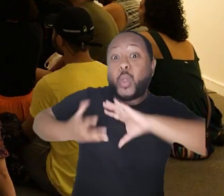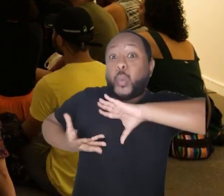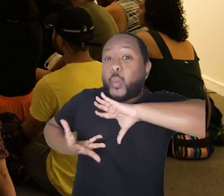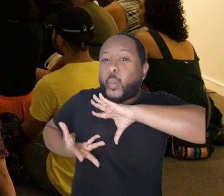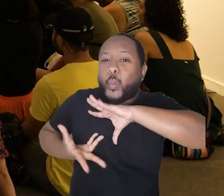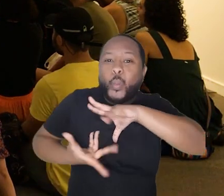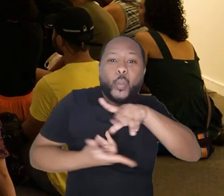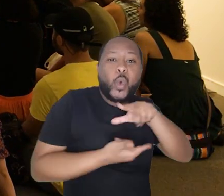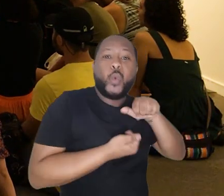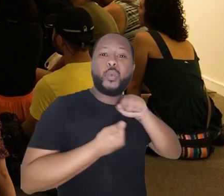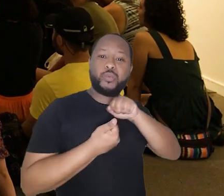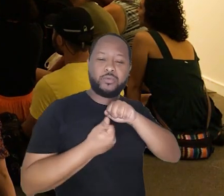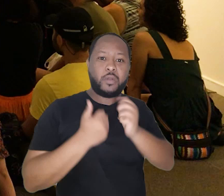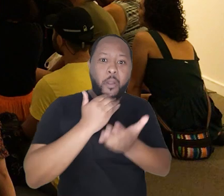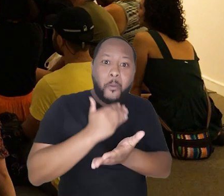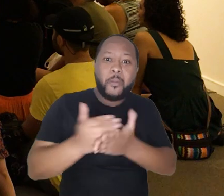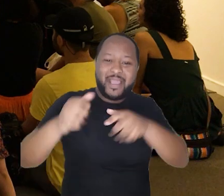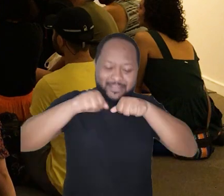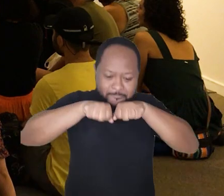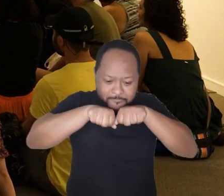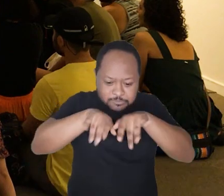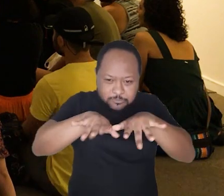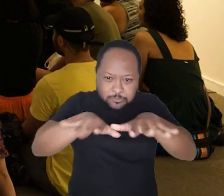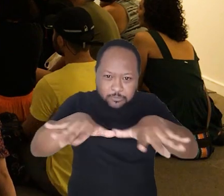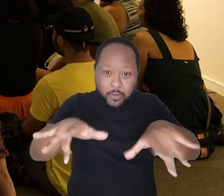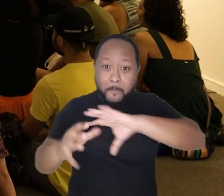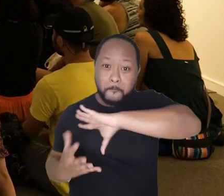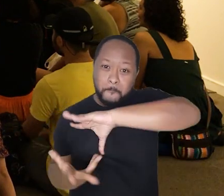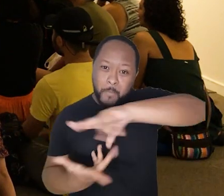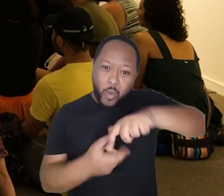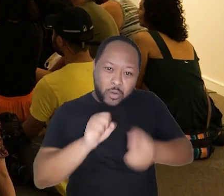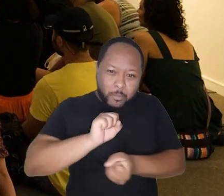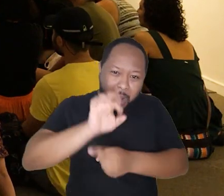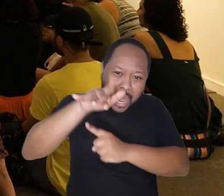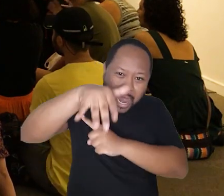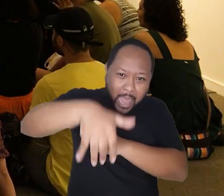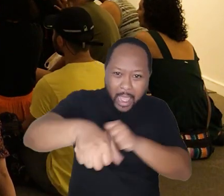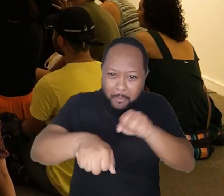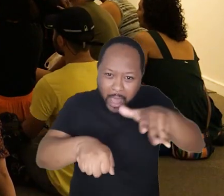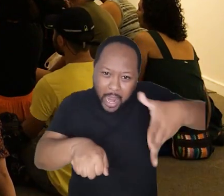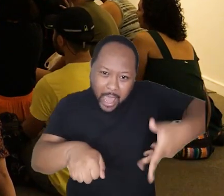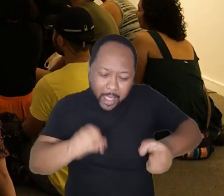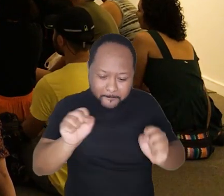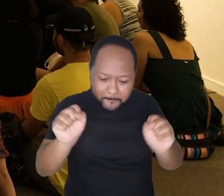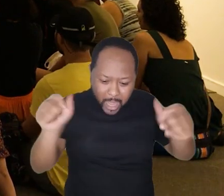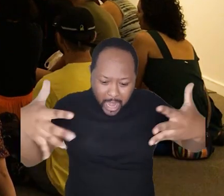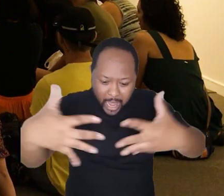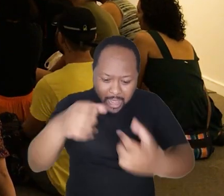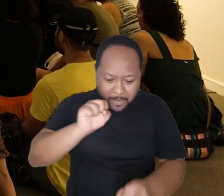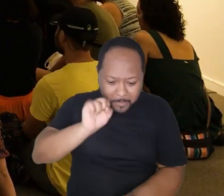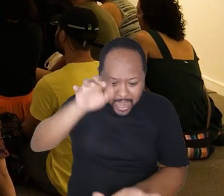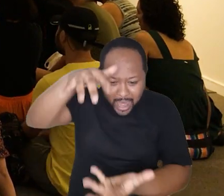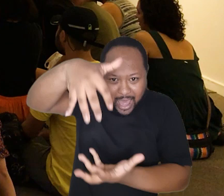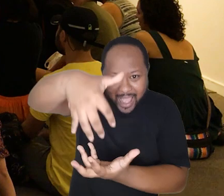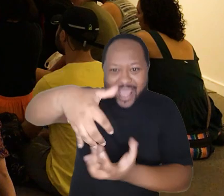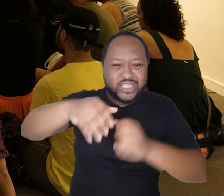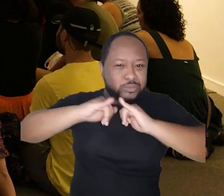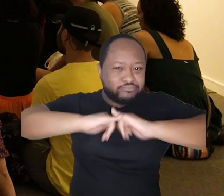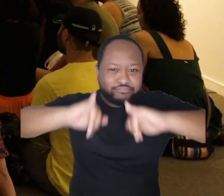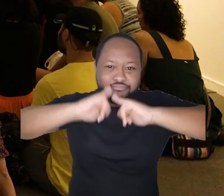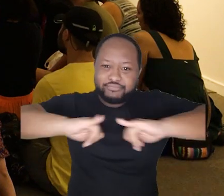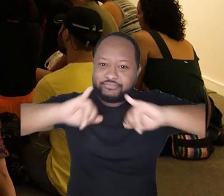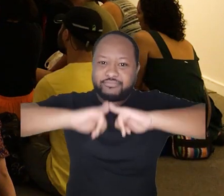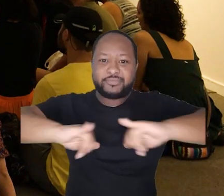mundo começam a correr por aí, pelos 4 cantos do mundo. E até mesmo essa história que eu acabei de contar